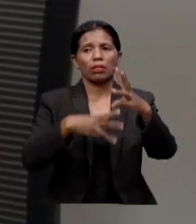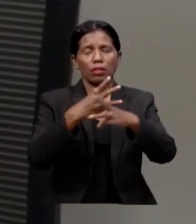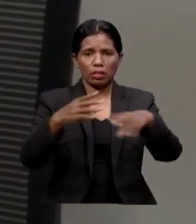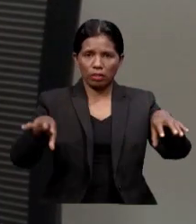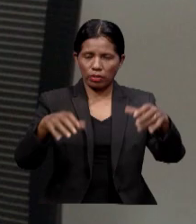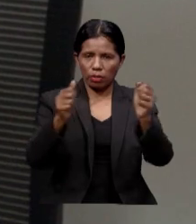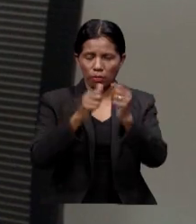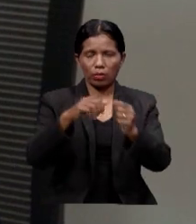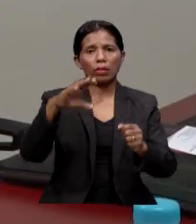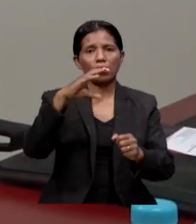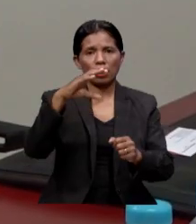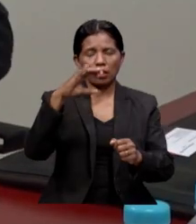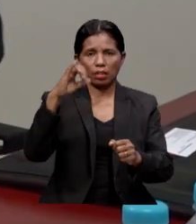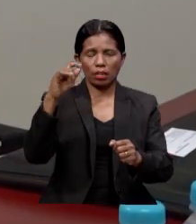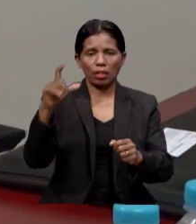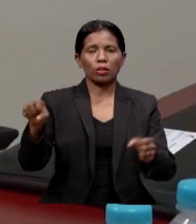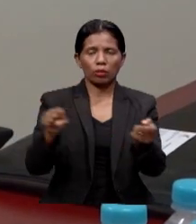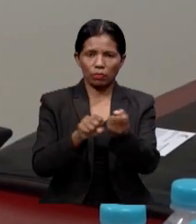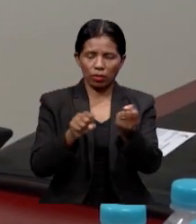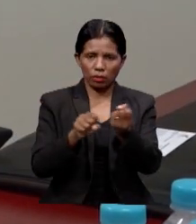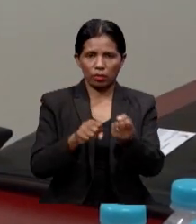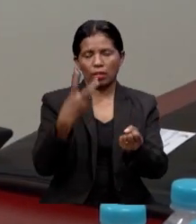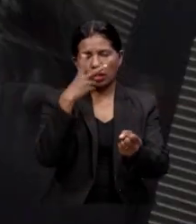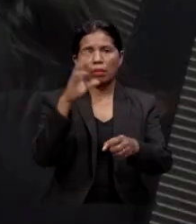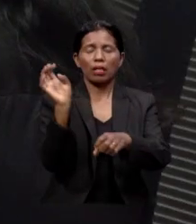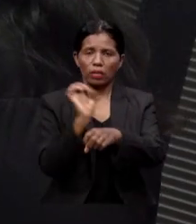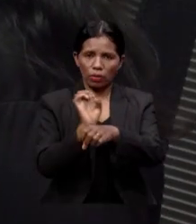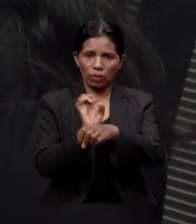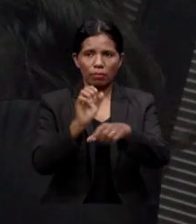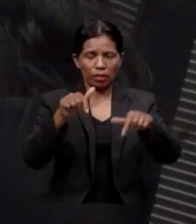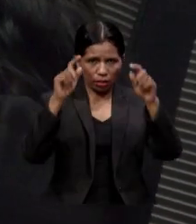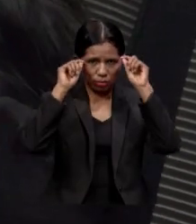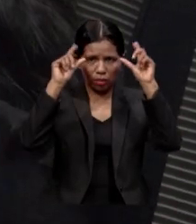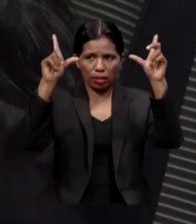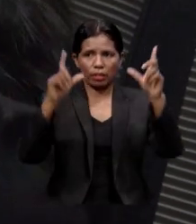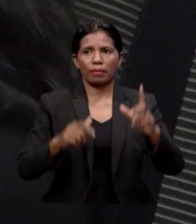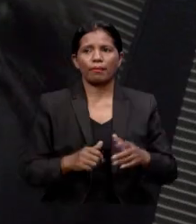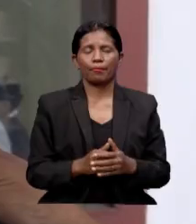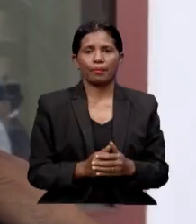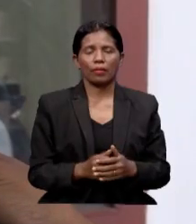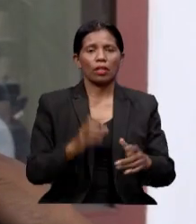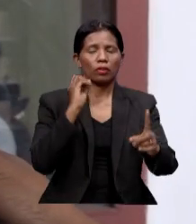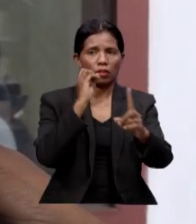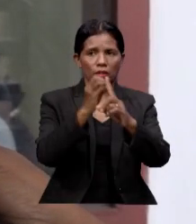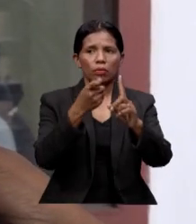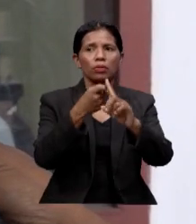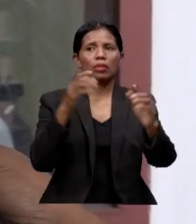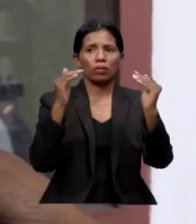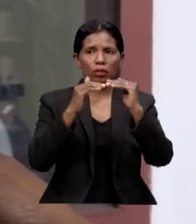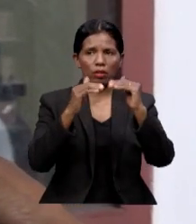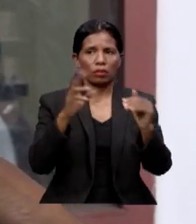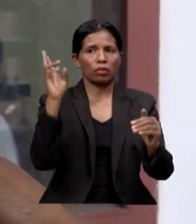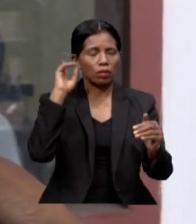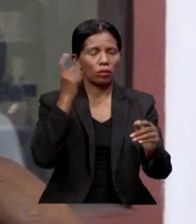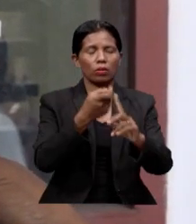com CCI-TL, onde contribui e a diversificação na economia Timor-Leste. O objetivo dessa reunião é para tobele rona o